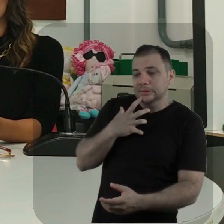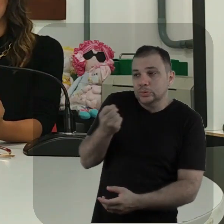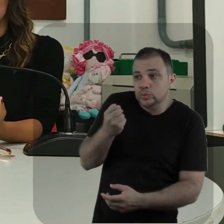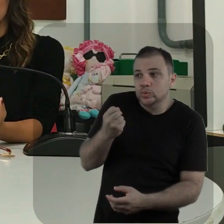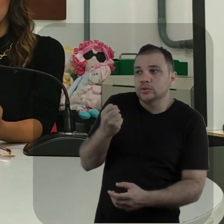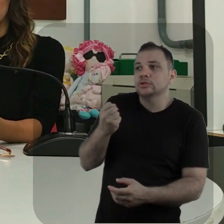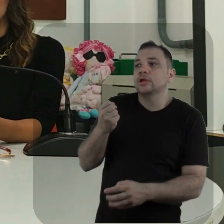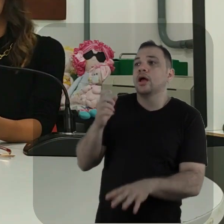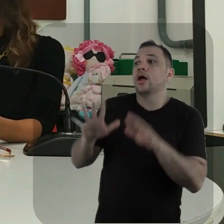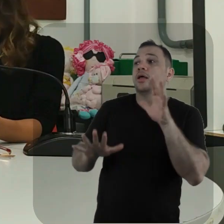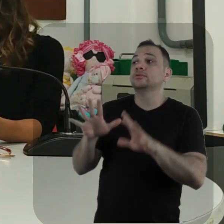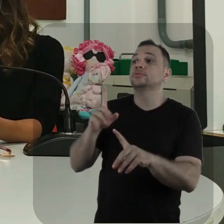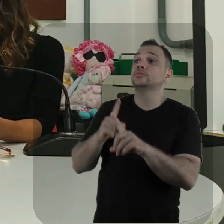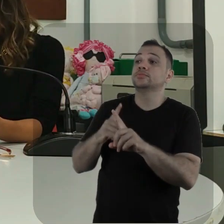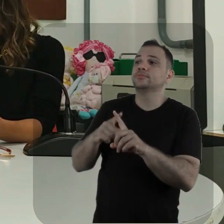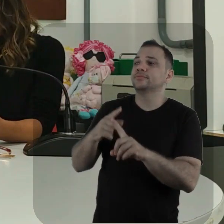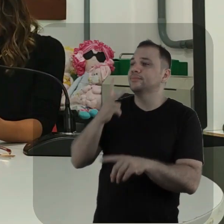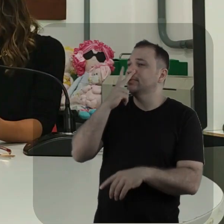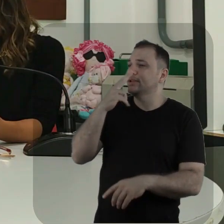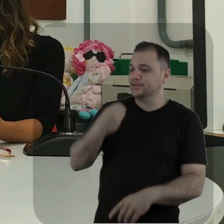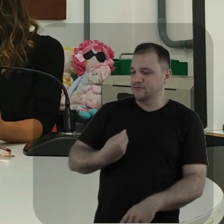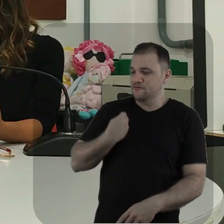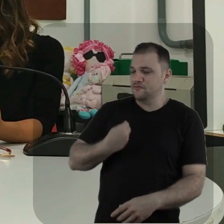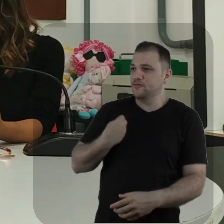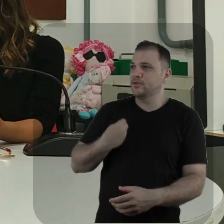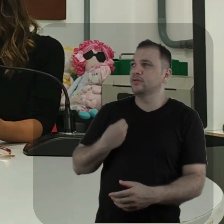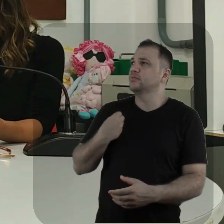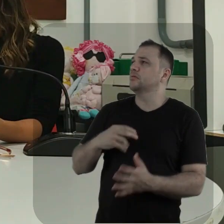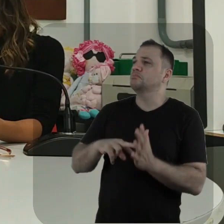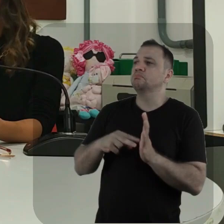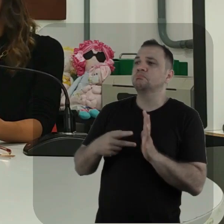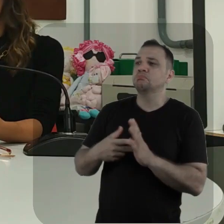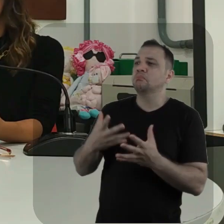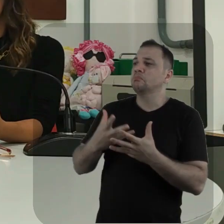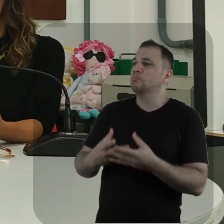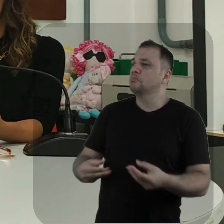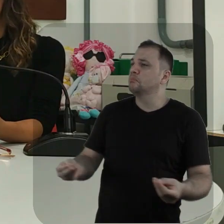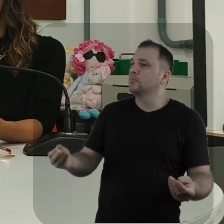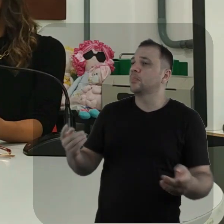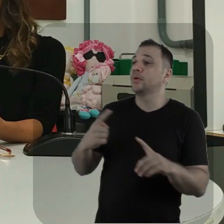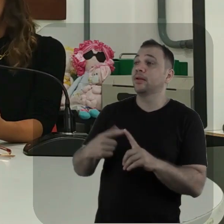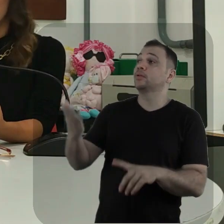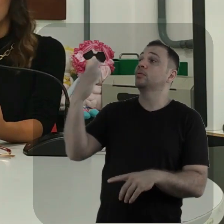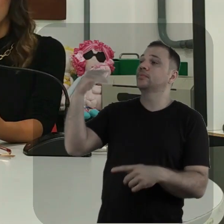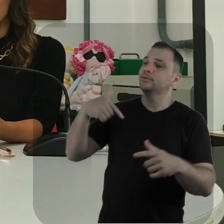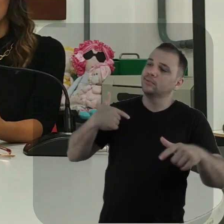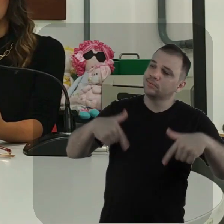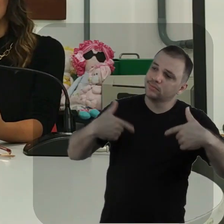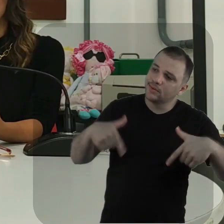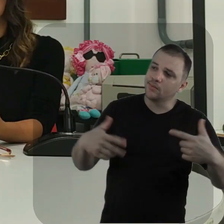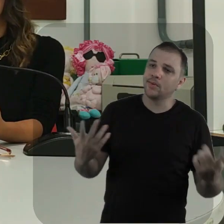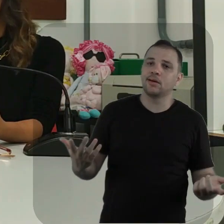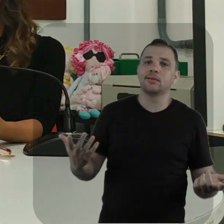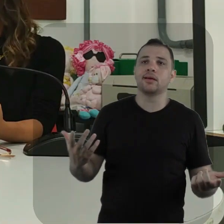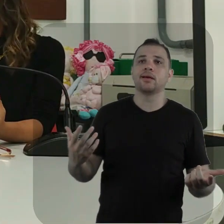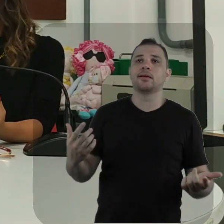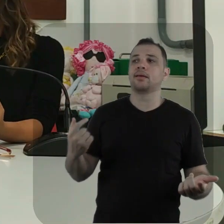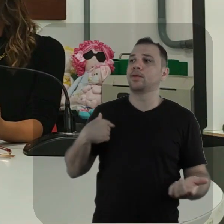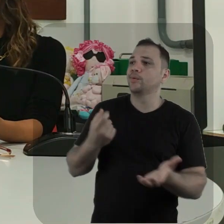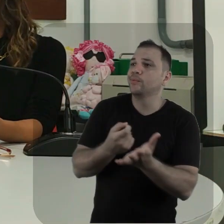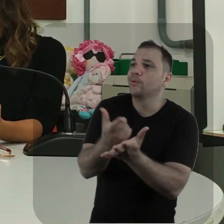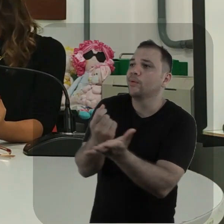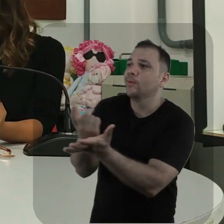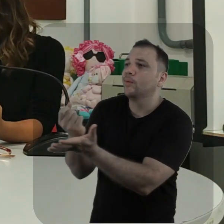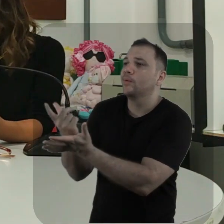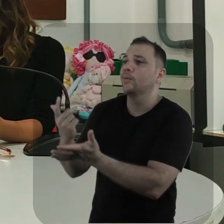ser útil, você deixou de produzir, às vezes há uma desvinculação familiar, quer dizer, a família já não reconhece mais aquele indivíduo como um